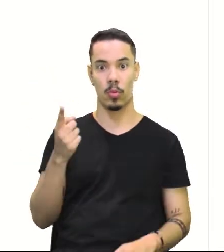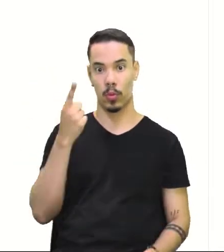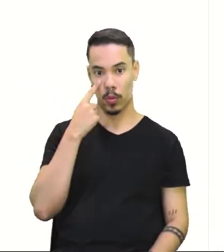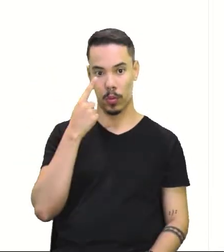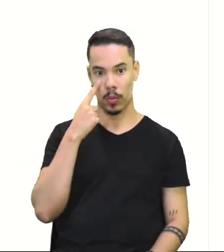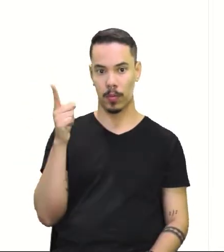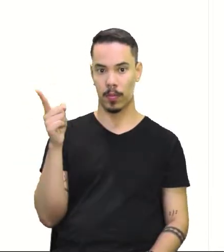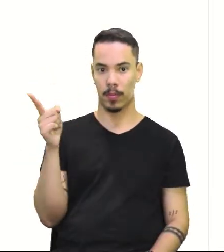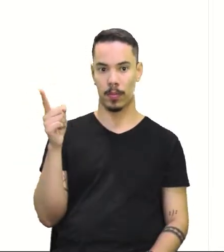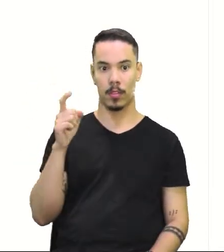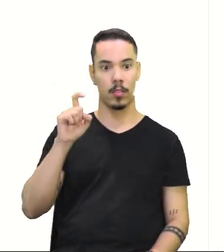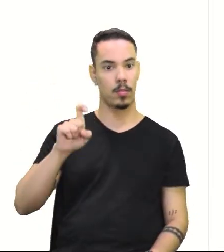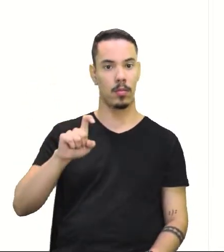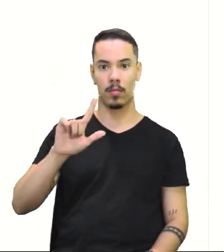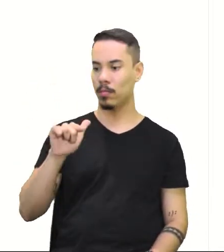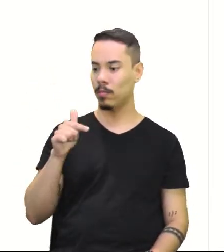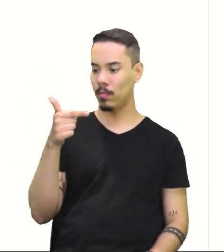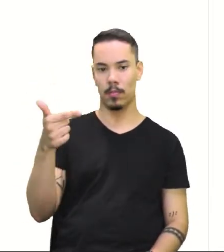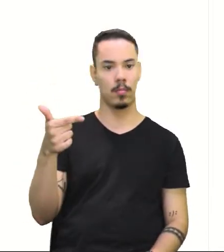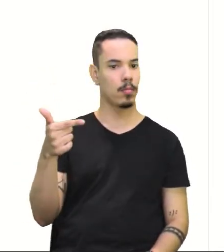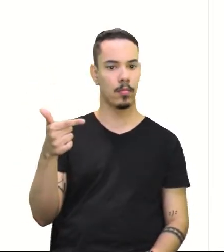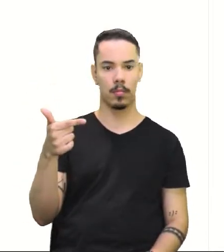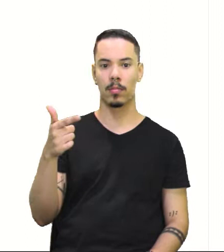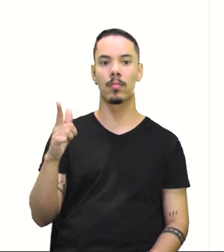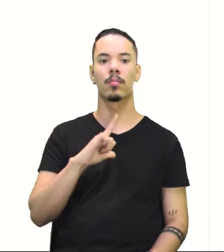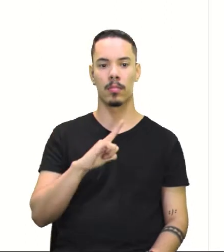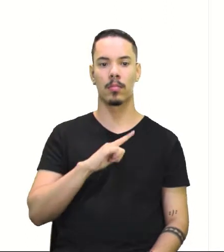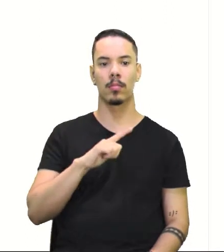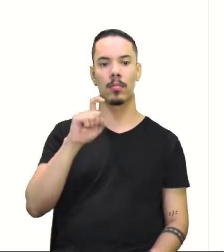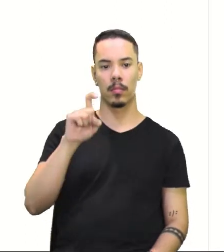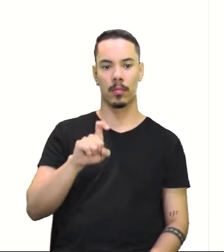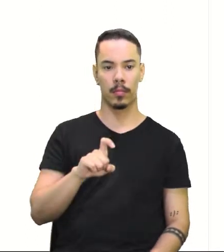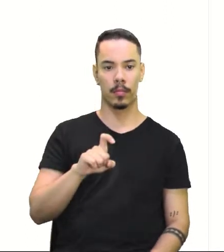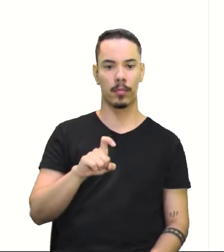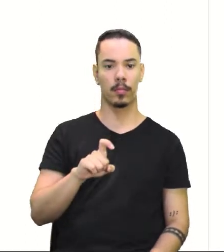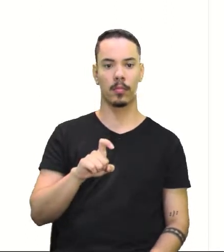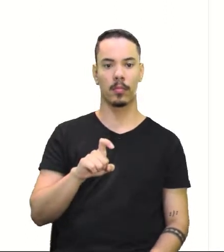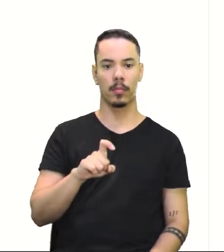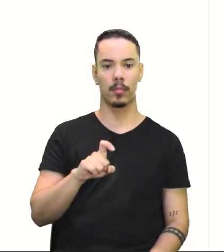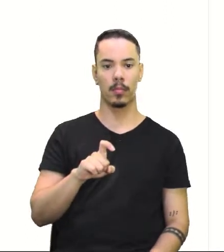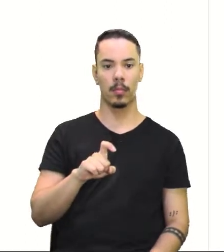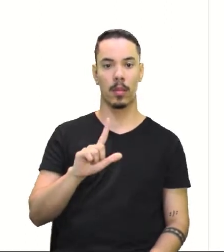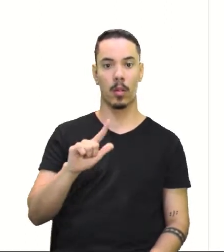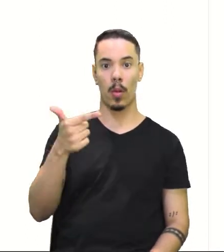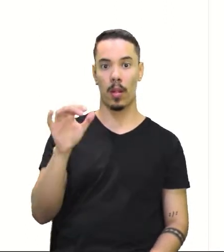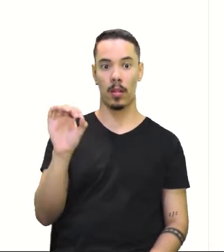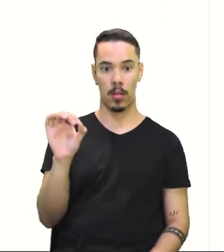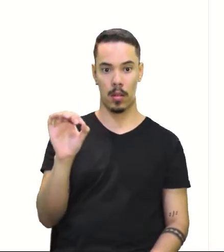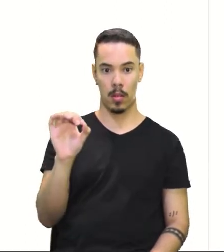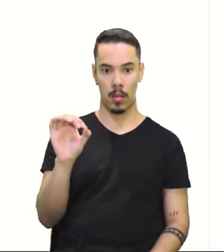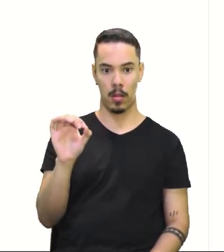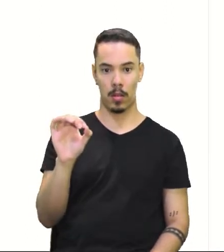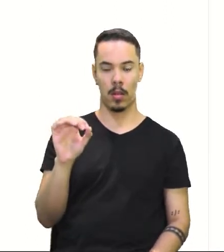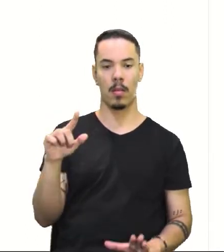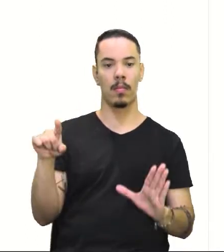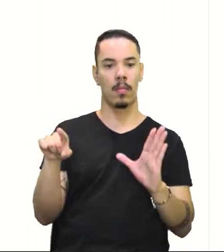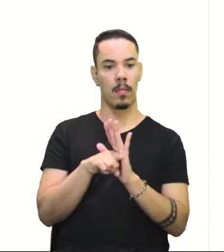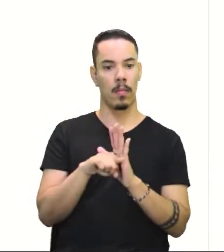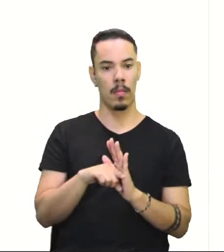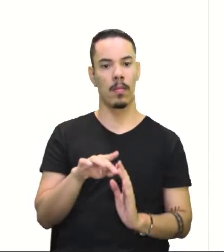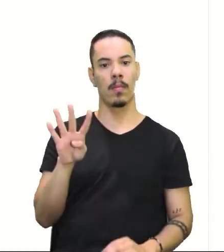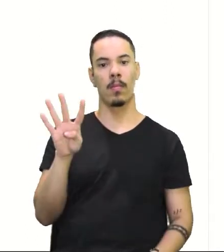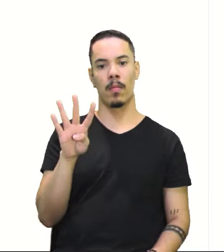não tem x ao quadrado. Tem x na quarta, tem x na terceira, x ao quadrado? 0. Depois, menos 4